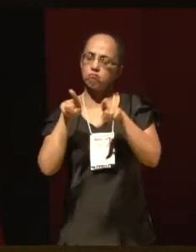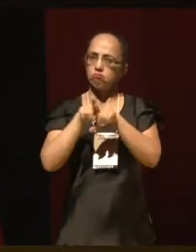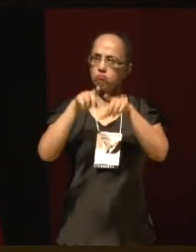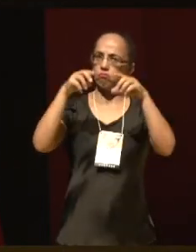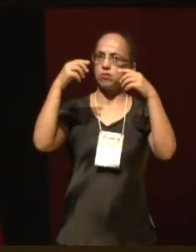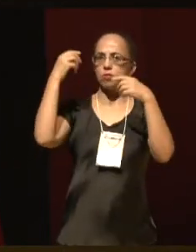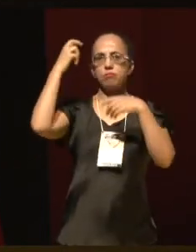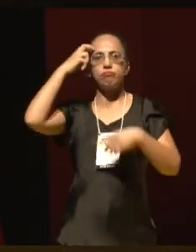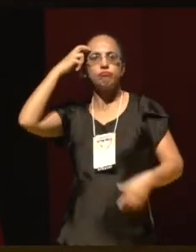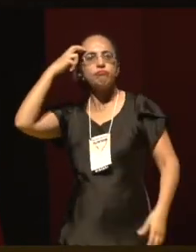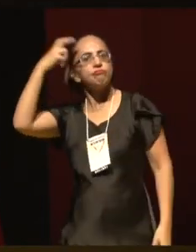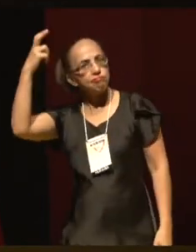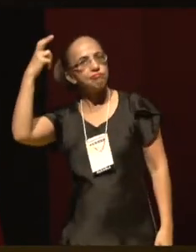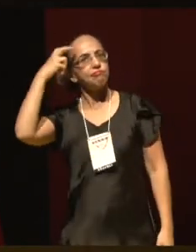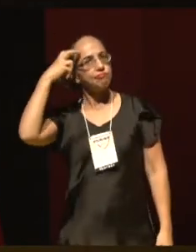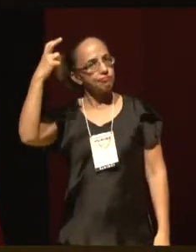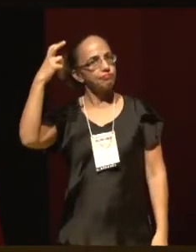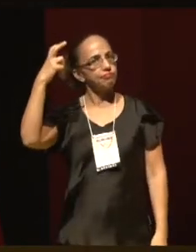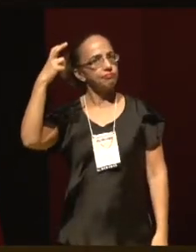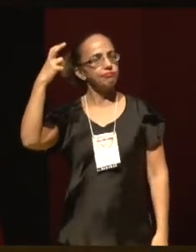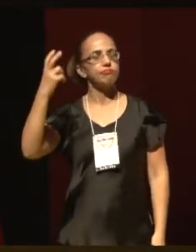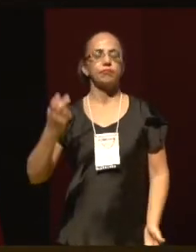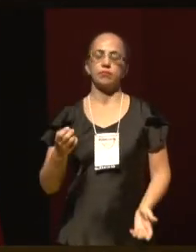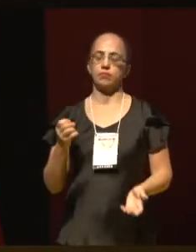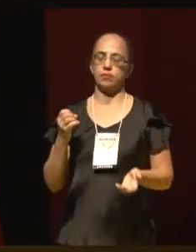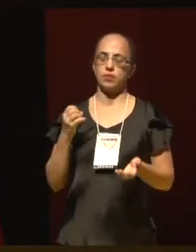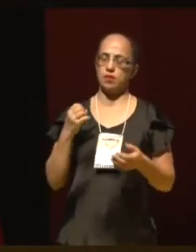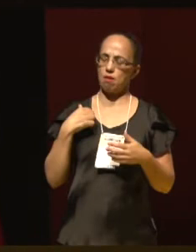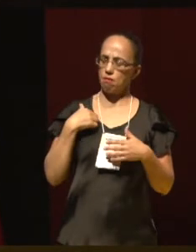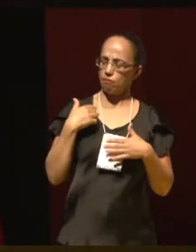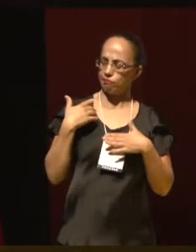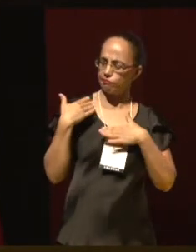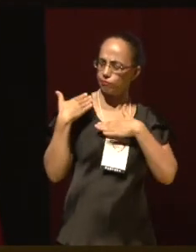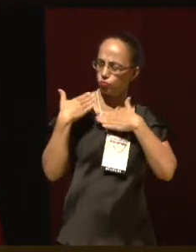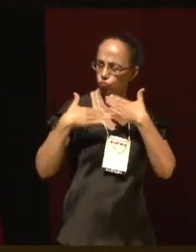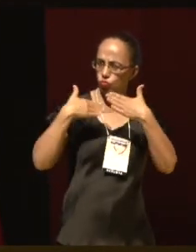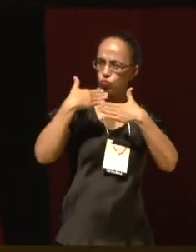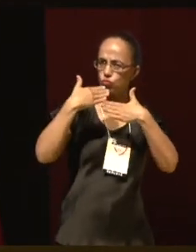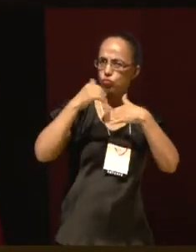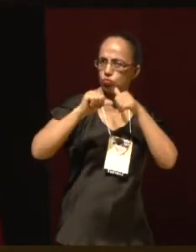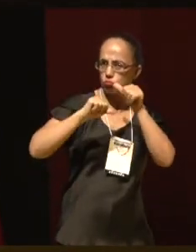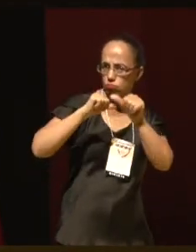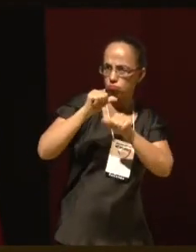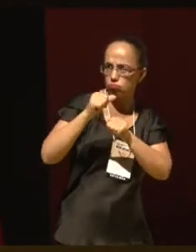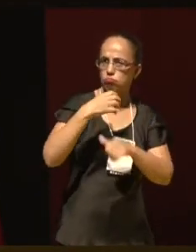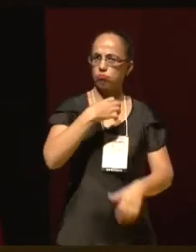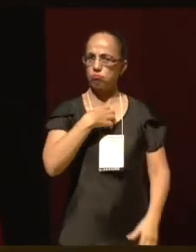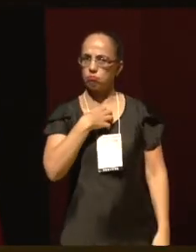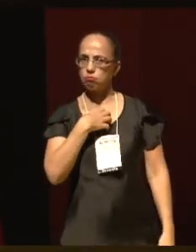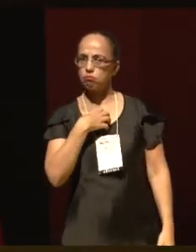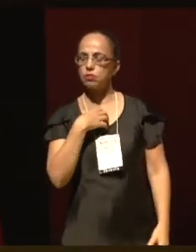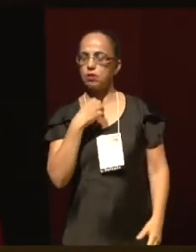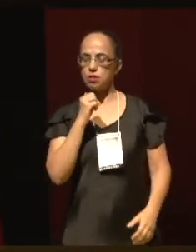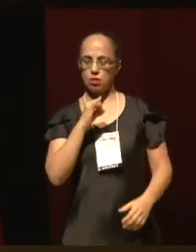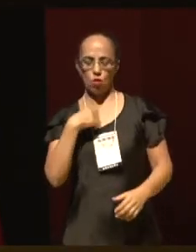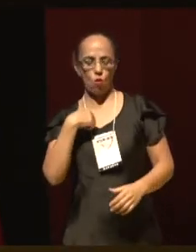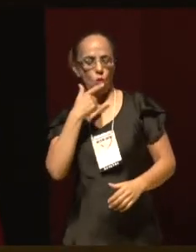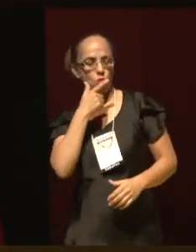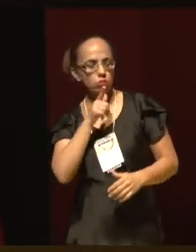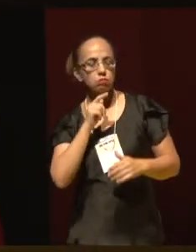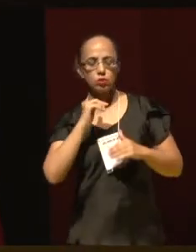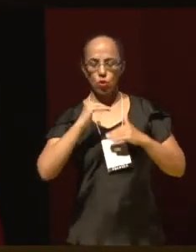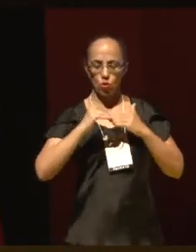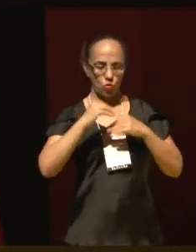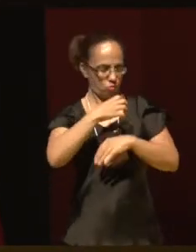E quando vou compreendendo, vou mudando meus sentimentos. E quando vou mudando meus